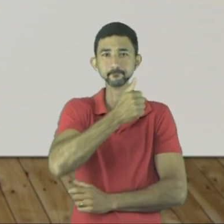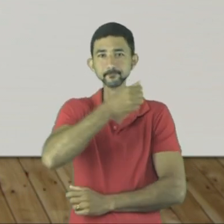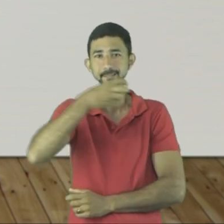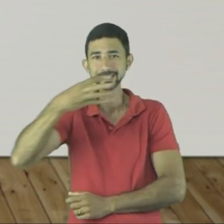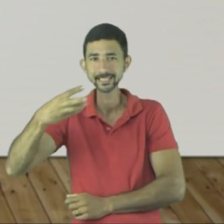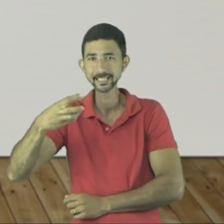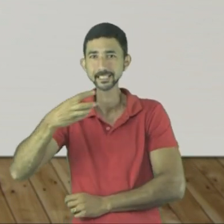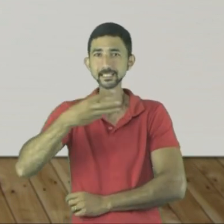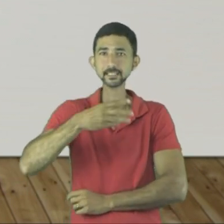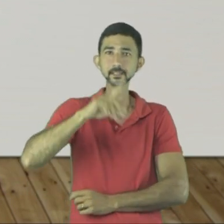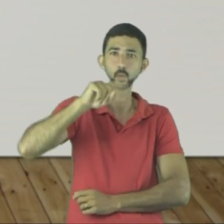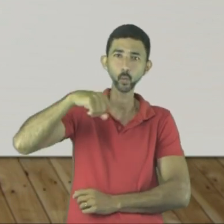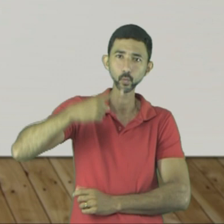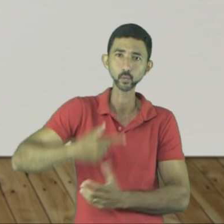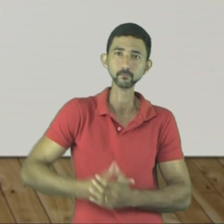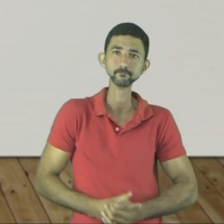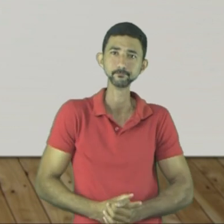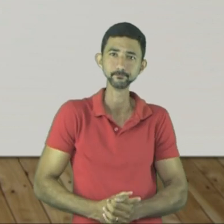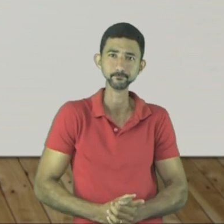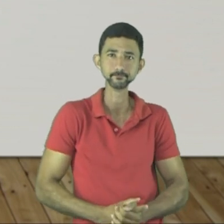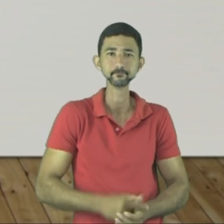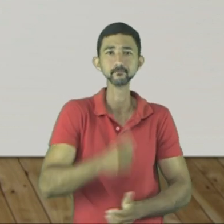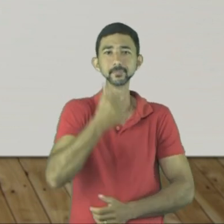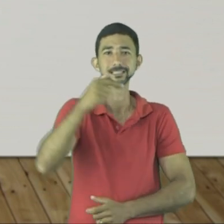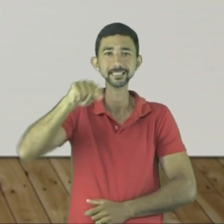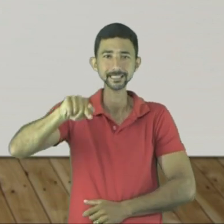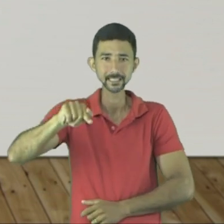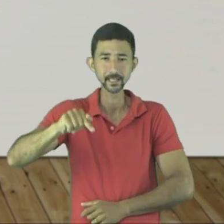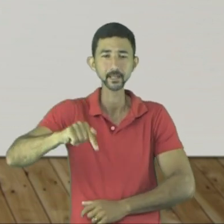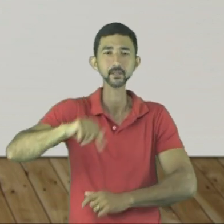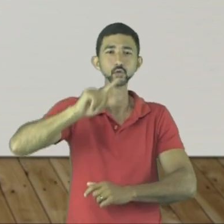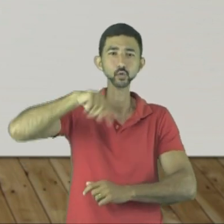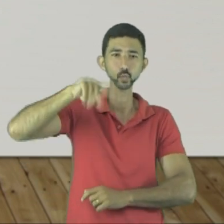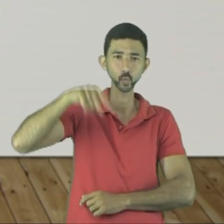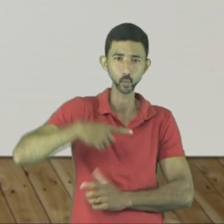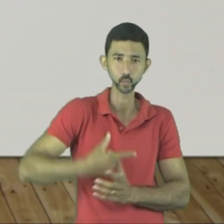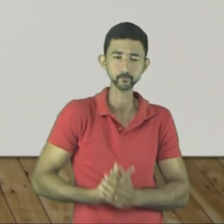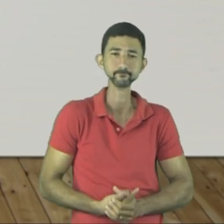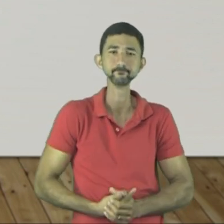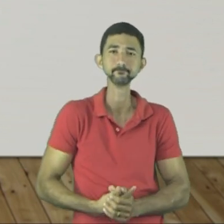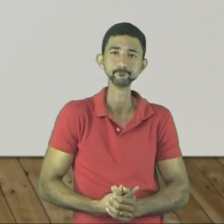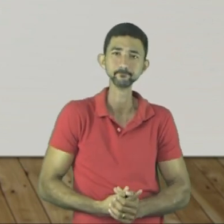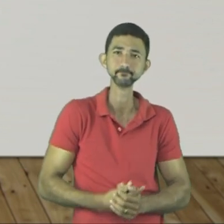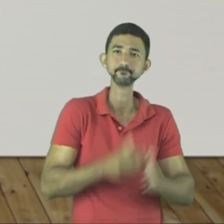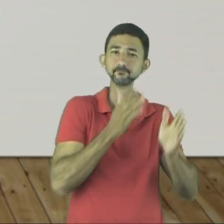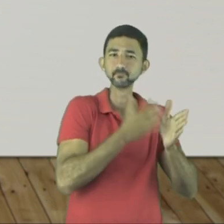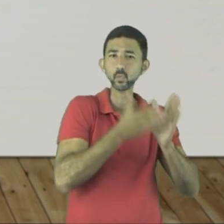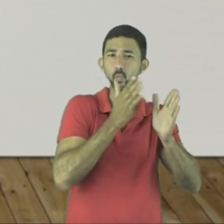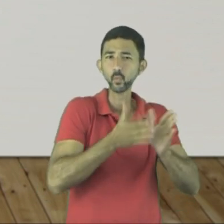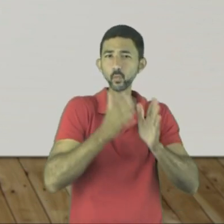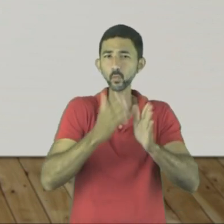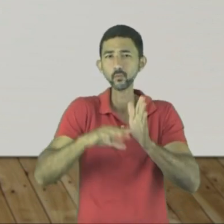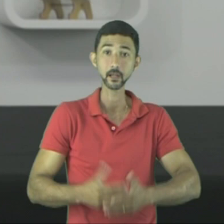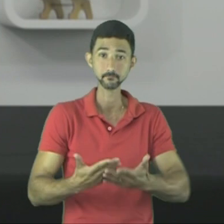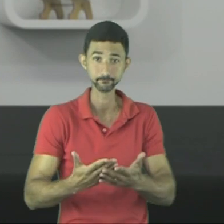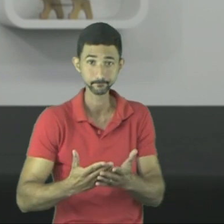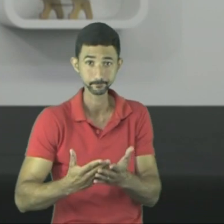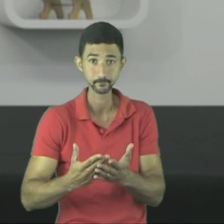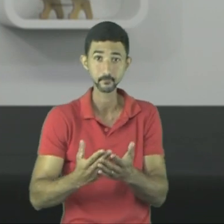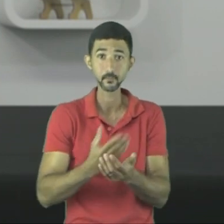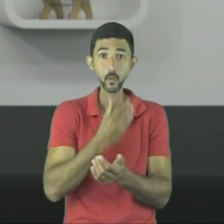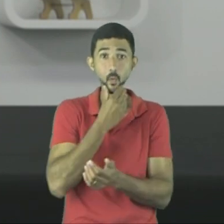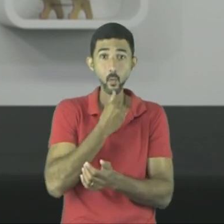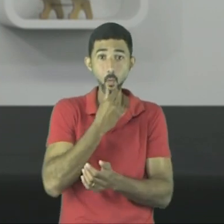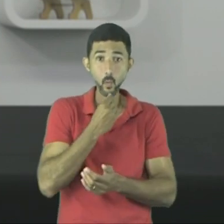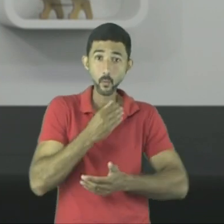13, cortou os múltiplos de 13, foi para o 17, cortou os múltiplos de 17 e assim por diante.